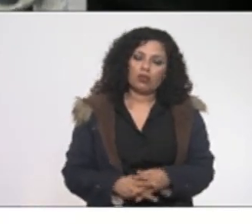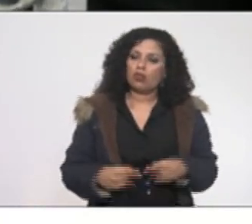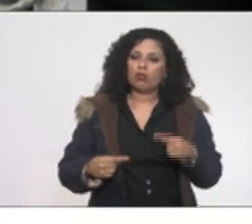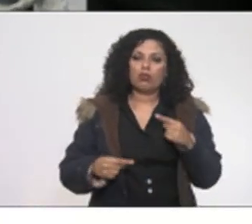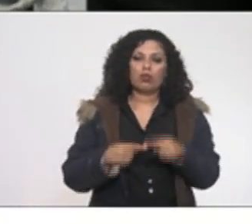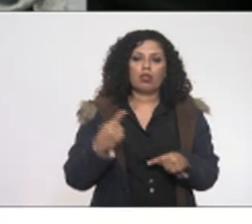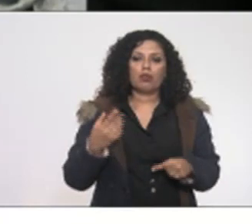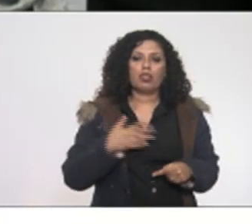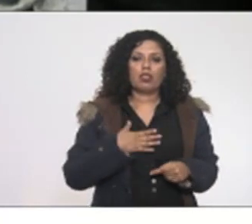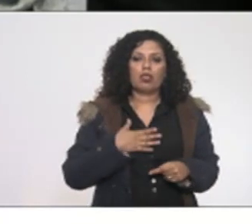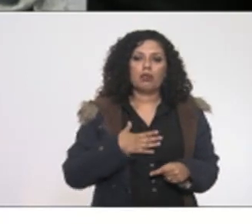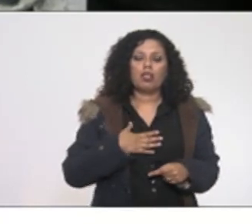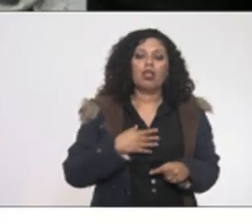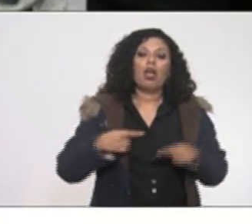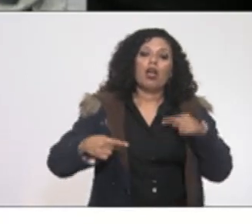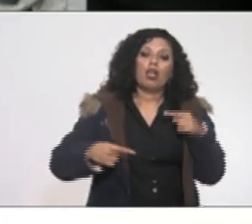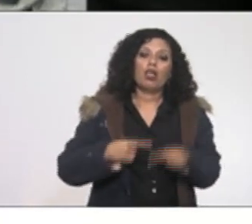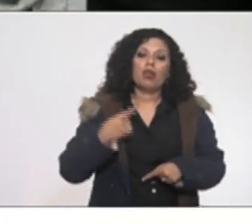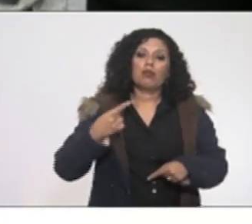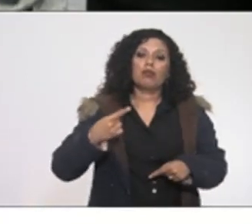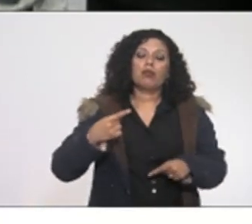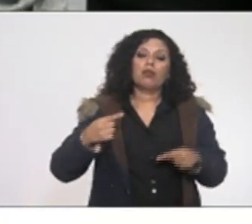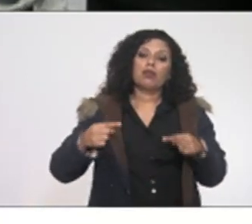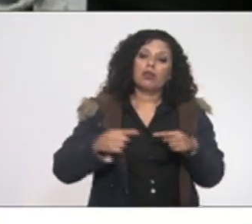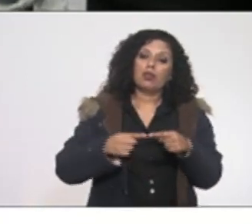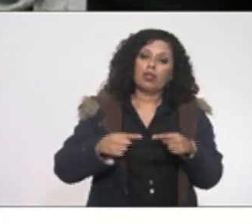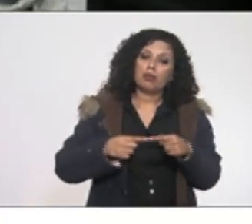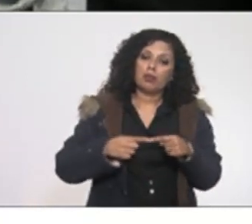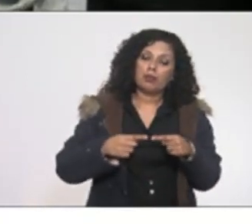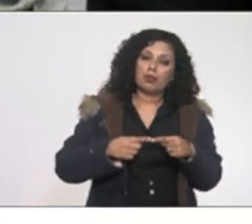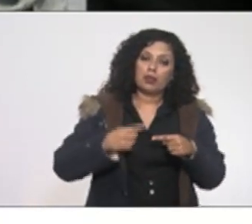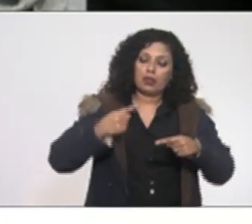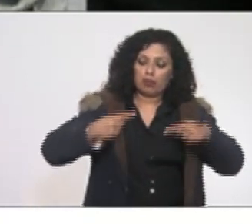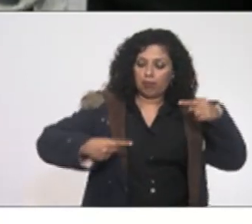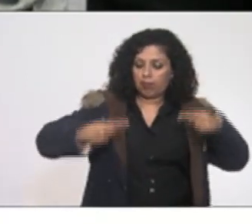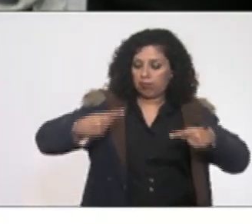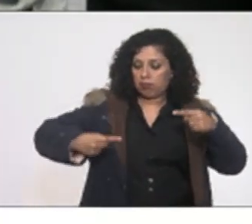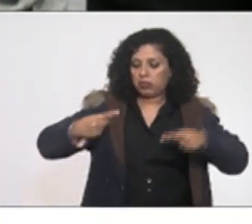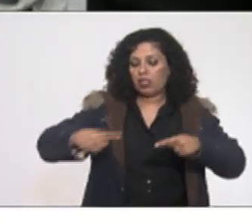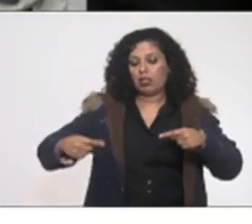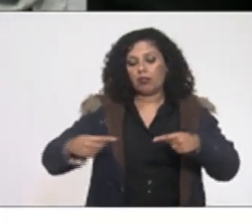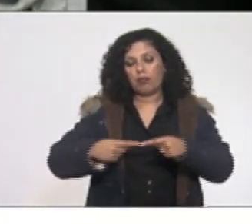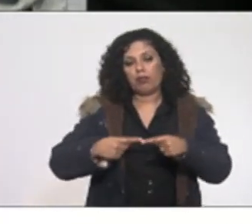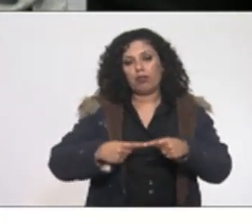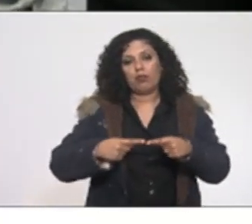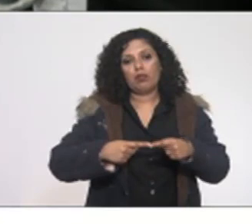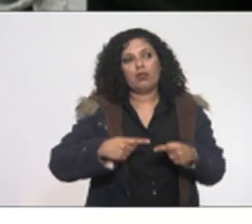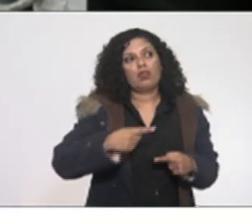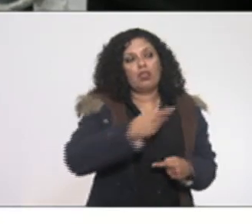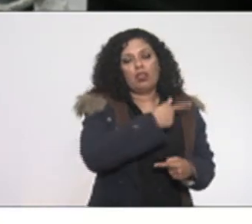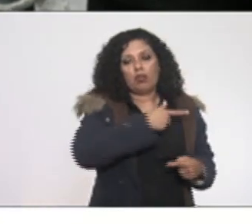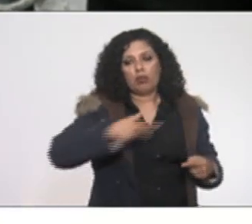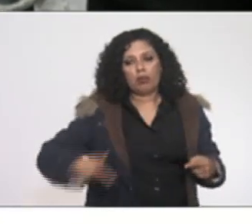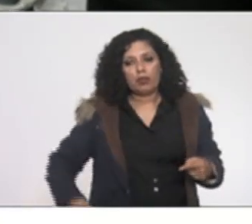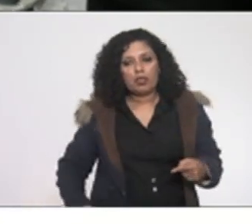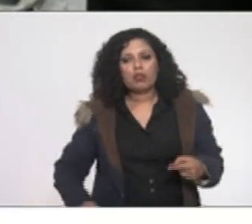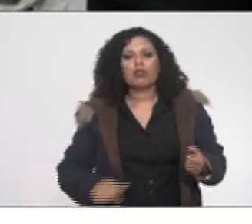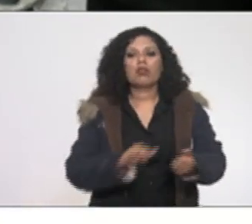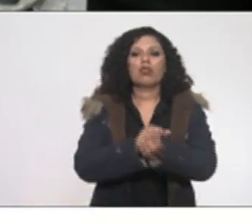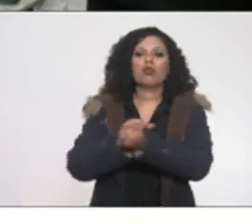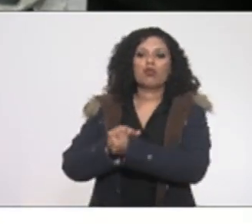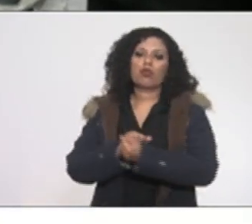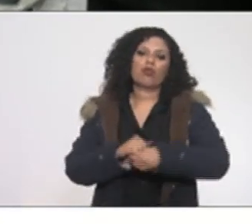política, a gente só implementa a política, né? Isso seria o governo federal com a Petrobras, que faria uma política